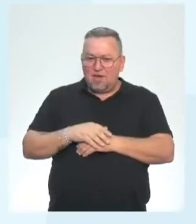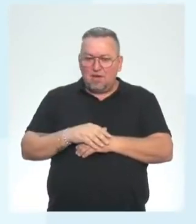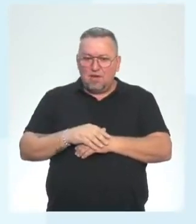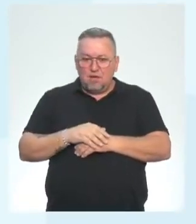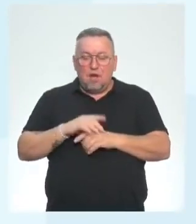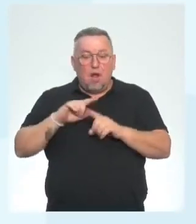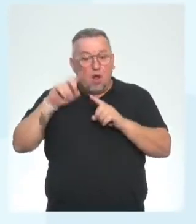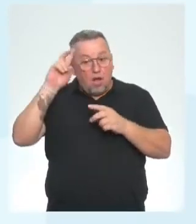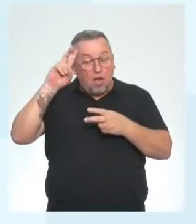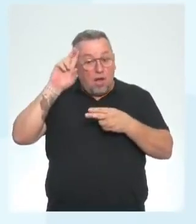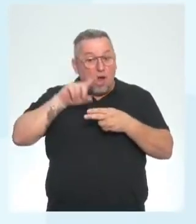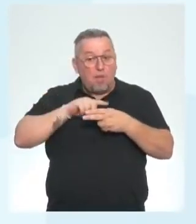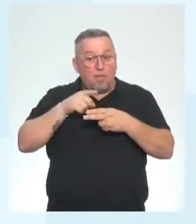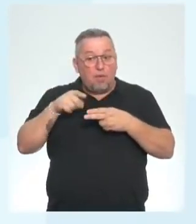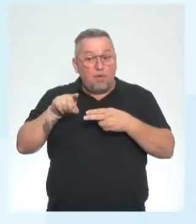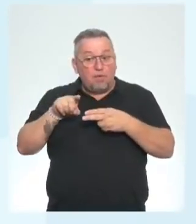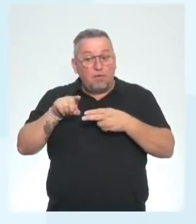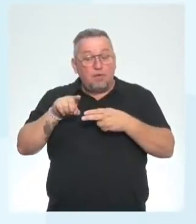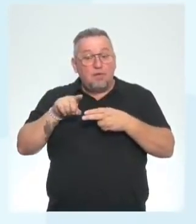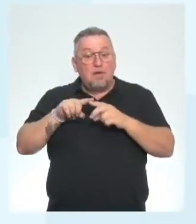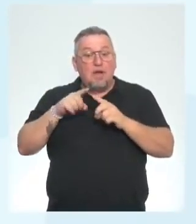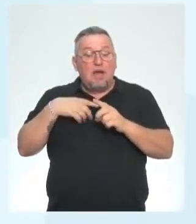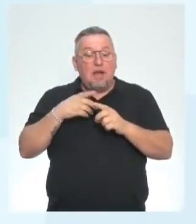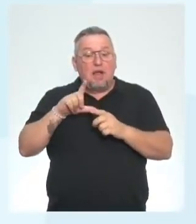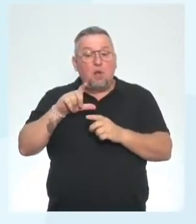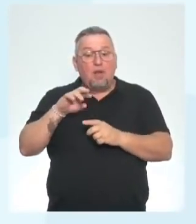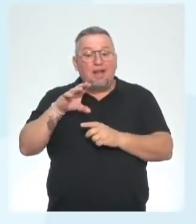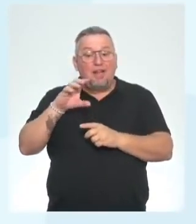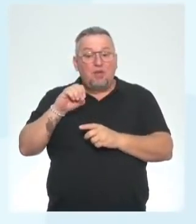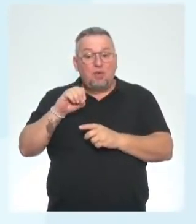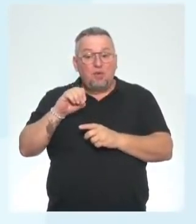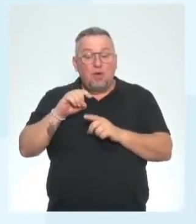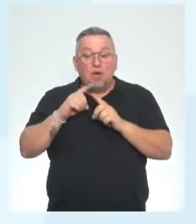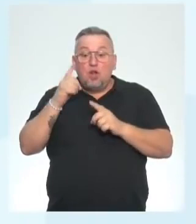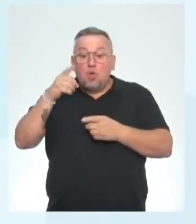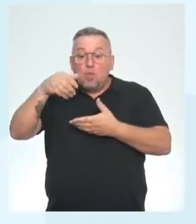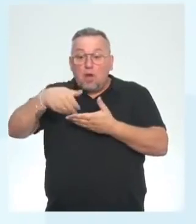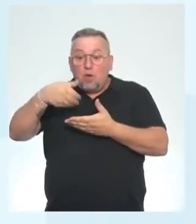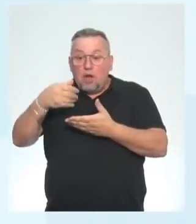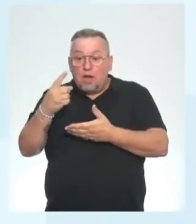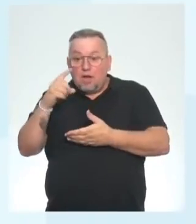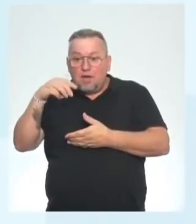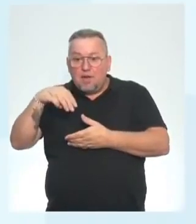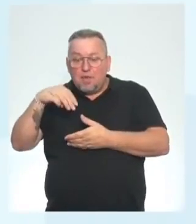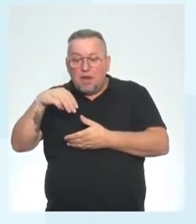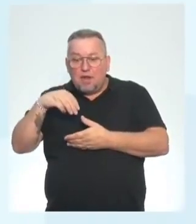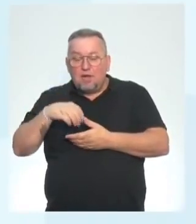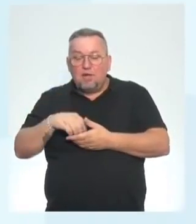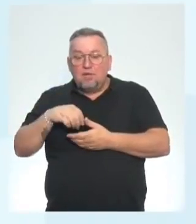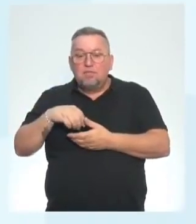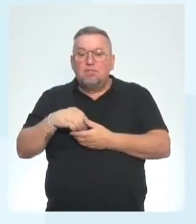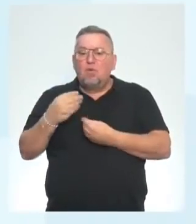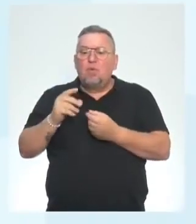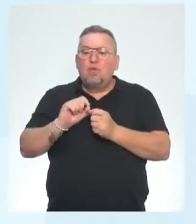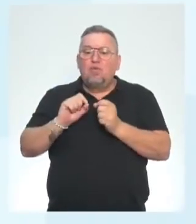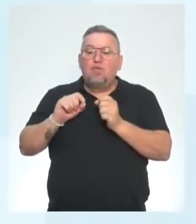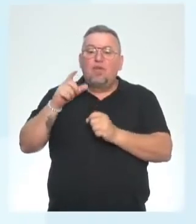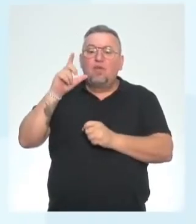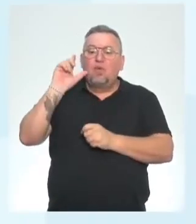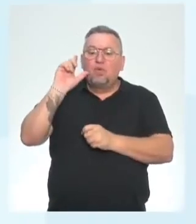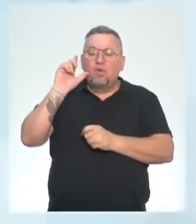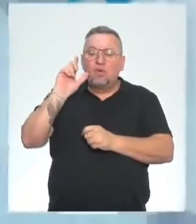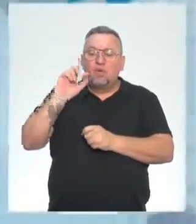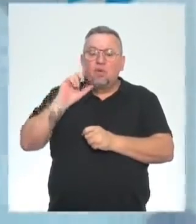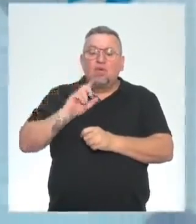Aproximado, lembrando, ó, ela quer 1 litro e uma colher de sopa cheia é 15 ml. Como nós fizemos ontem. Quero um